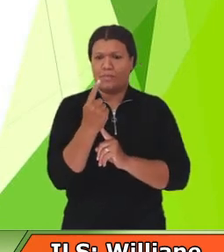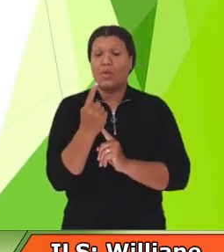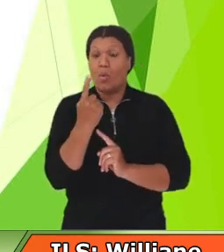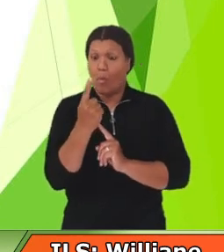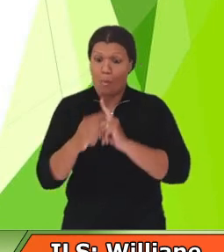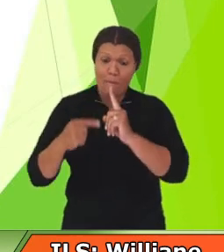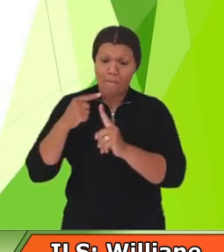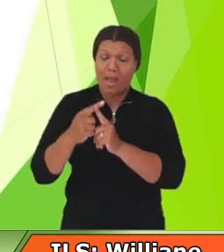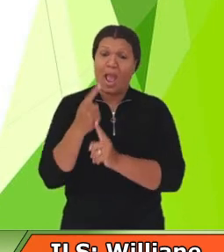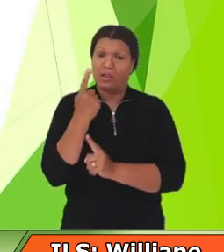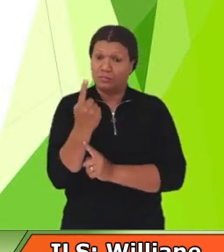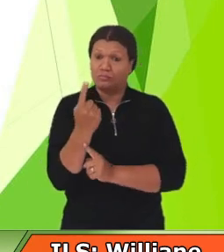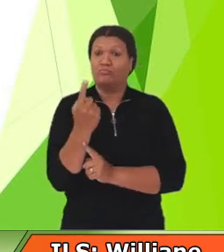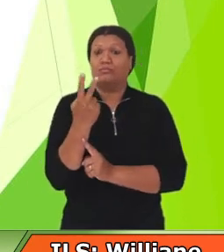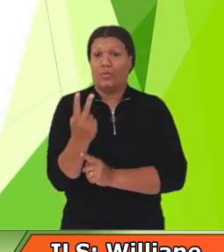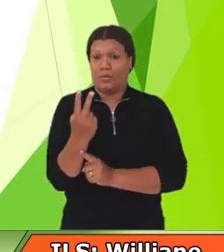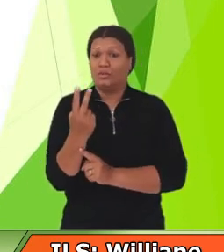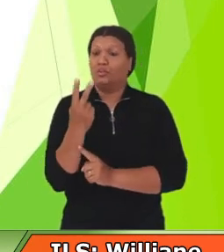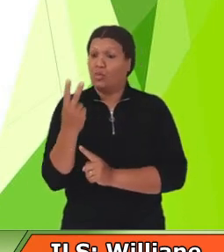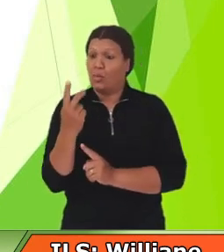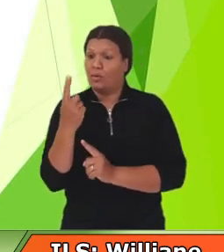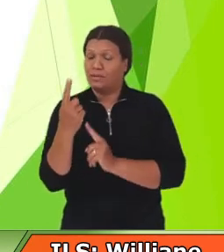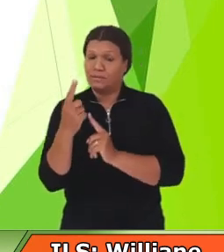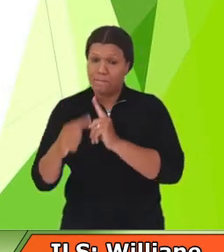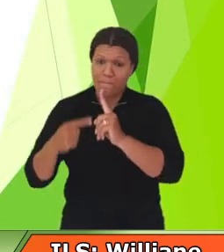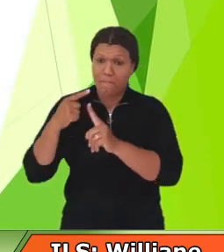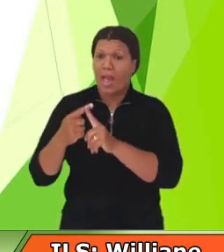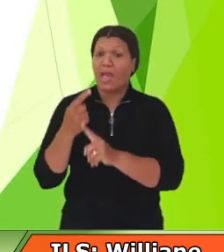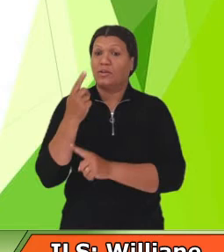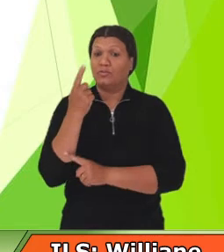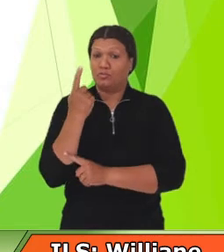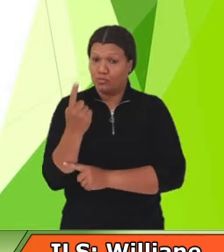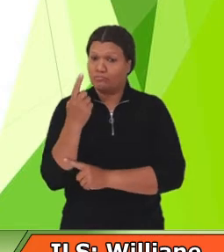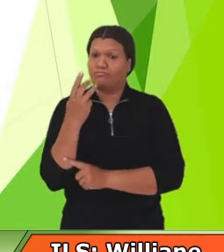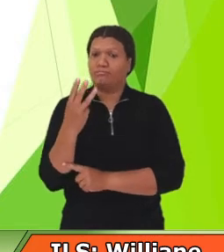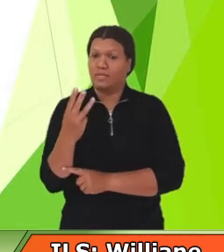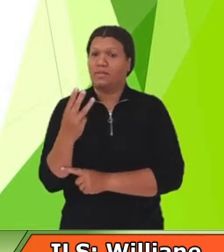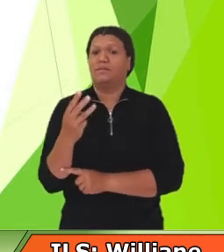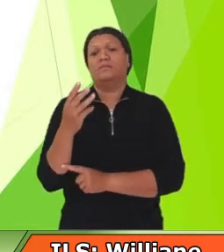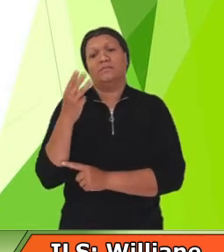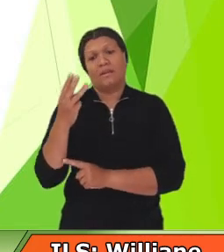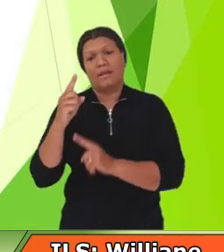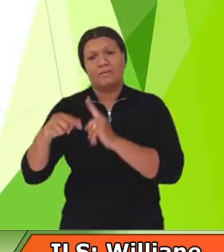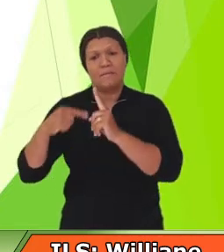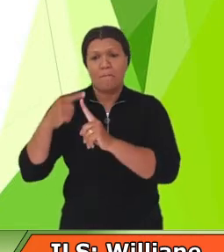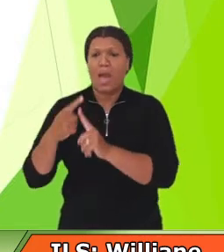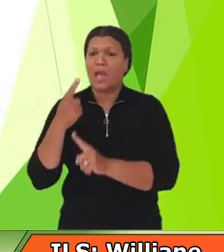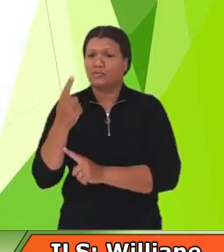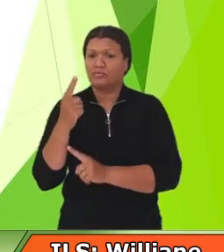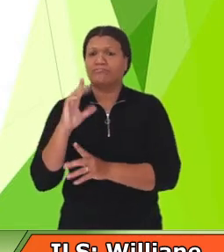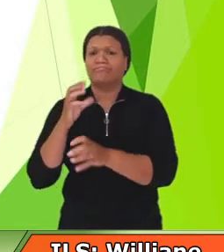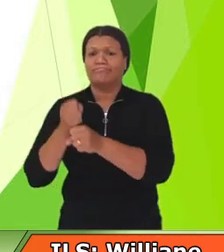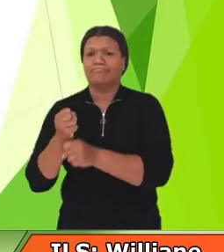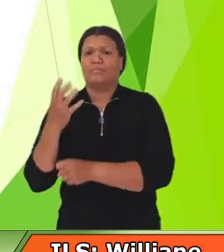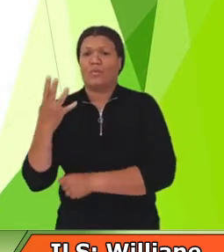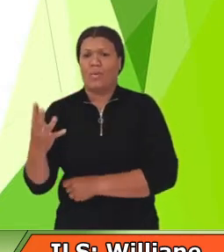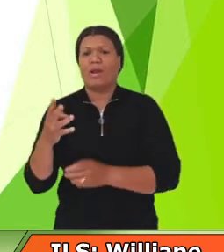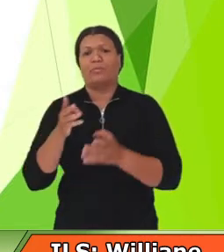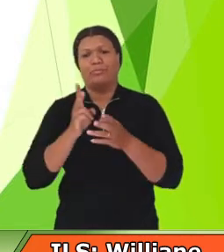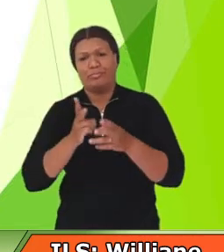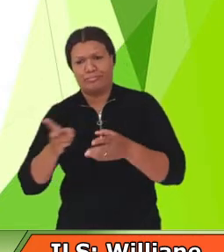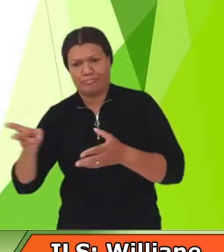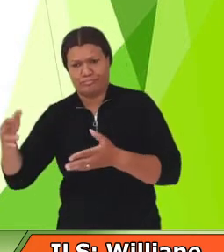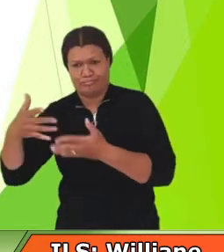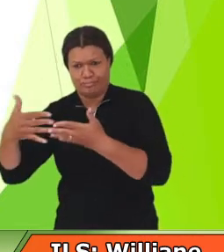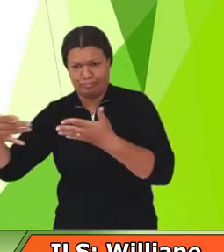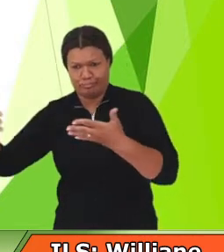1 mais 1, 2. 2 mais 1, 3. 3 mais 1, 4. E assim por diante.